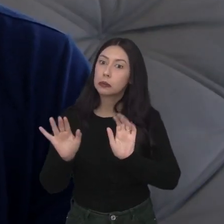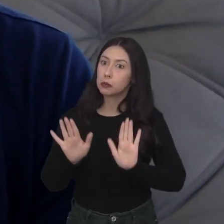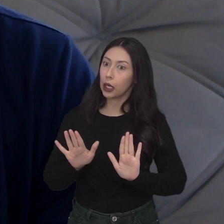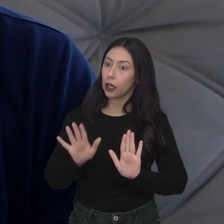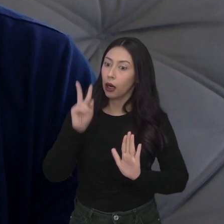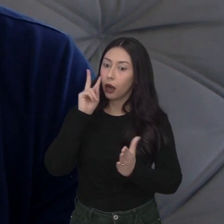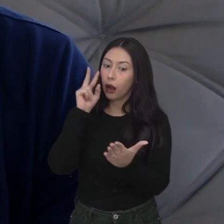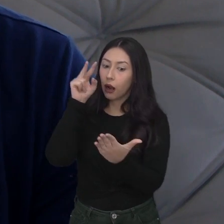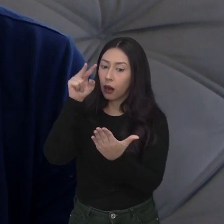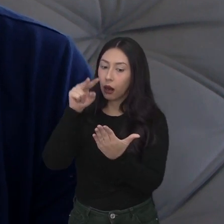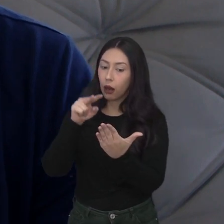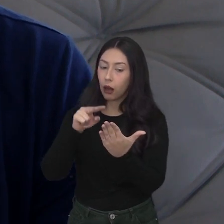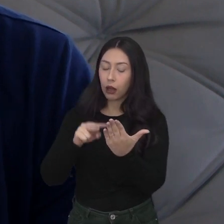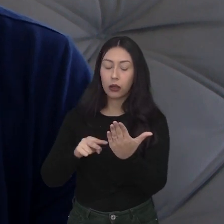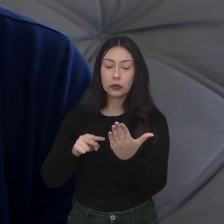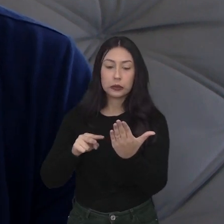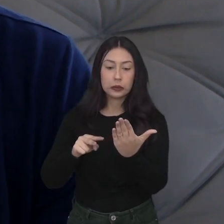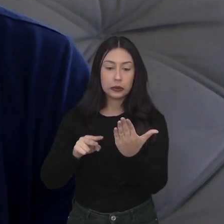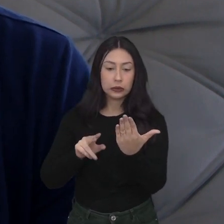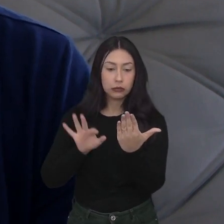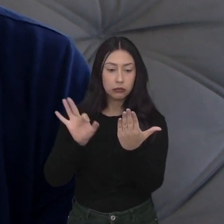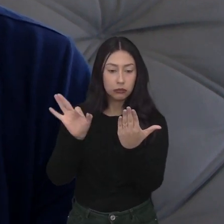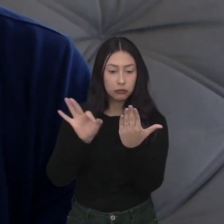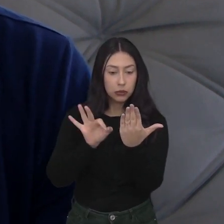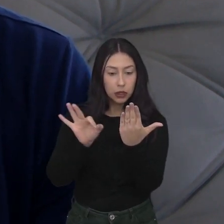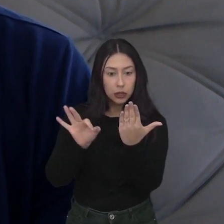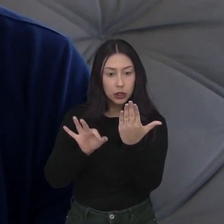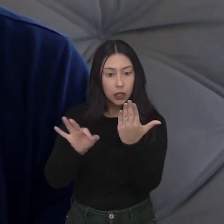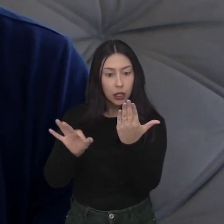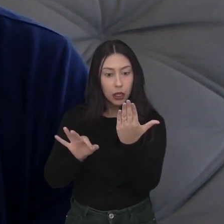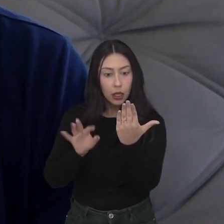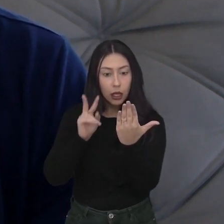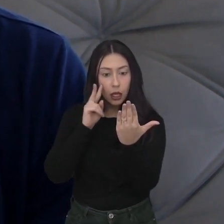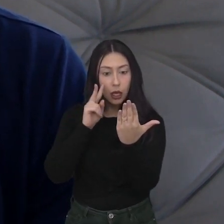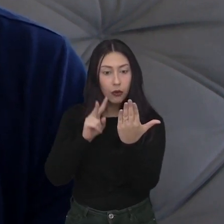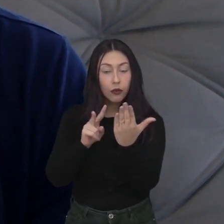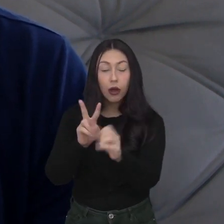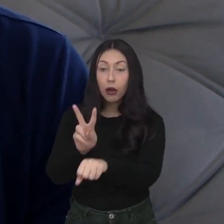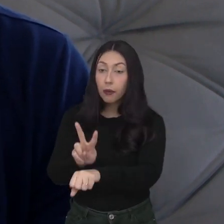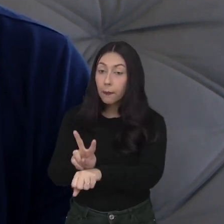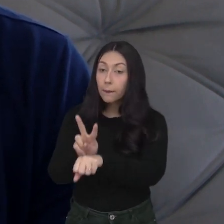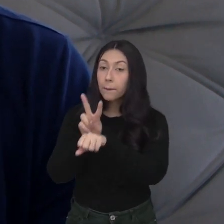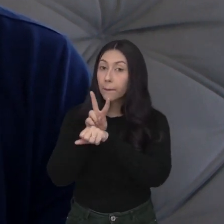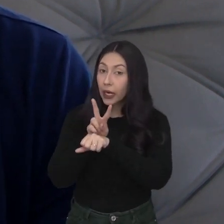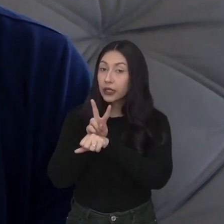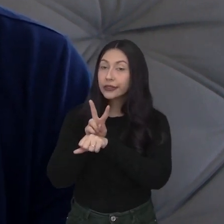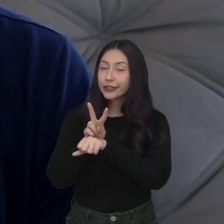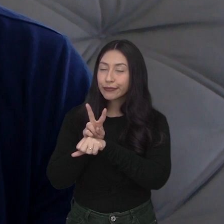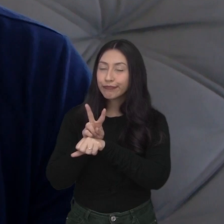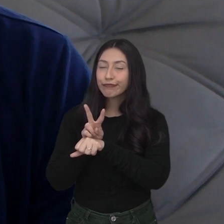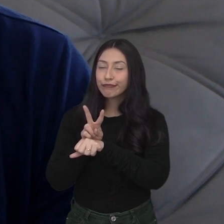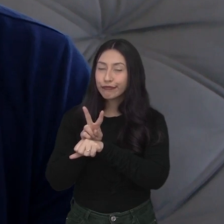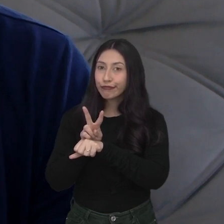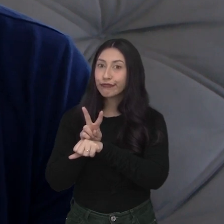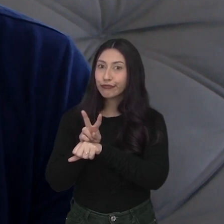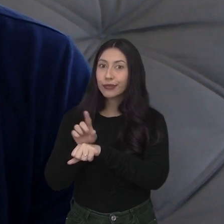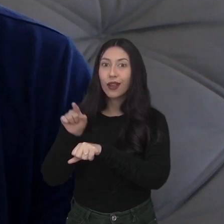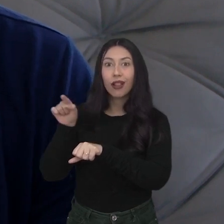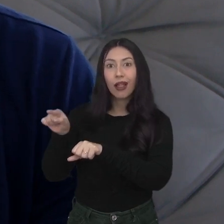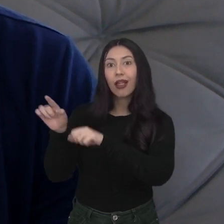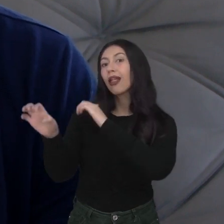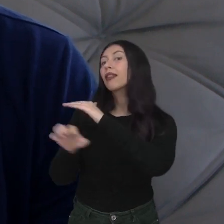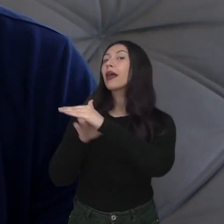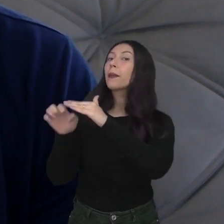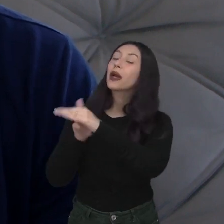vamos ver o que está acontecendo. Aí nesse momento de planilhar a gente viu que eram empréstimos, principalmente consignado, que era